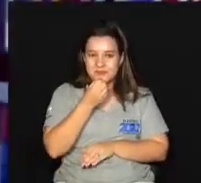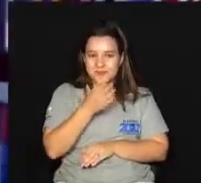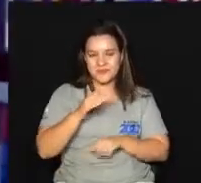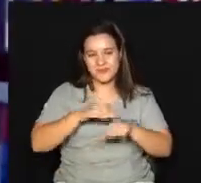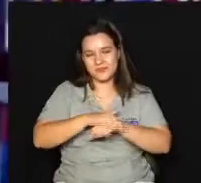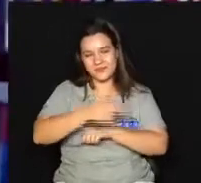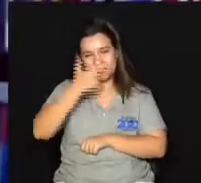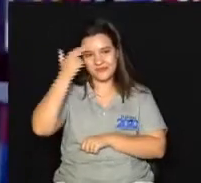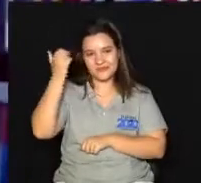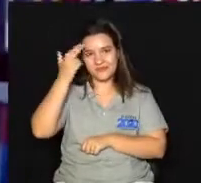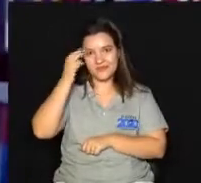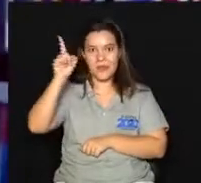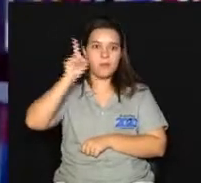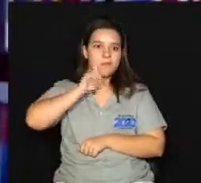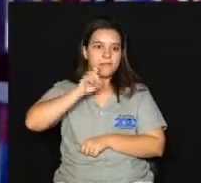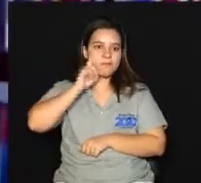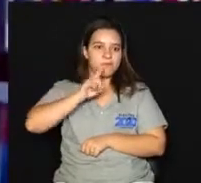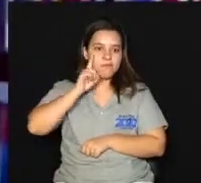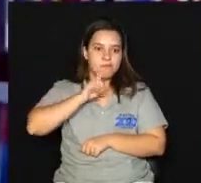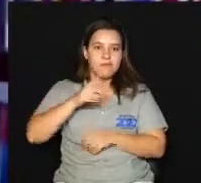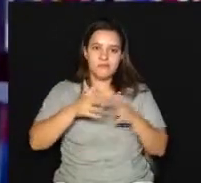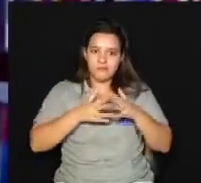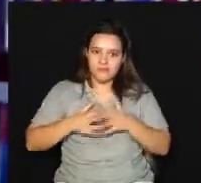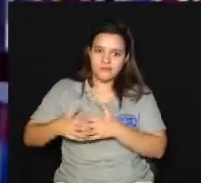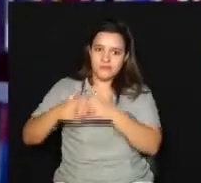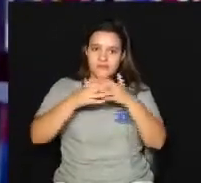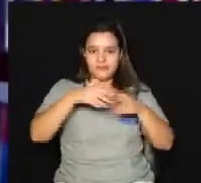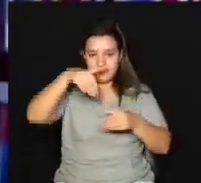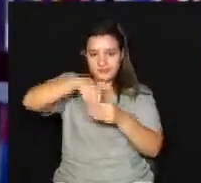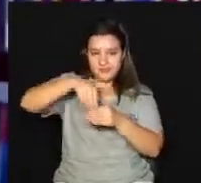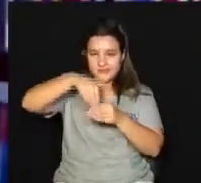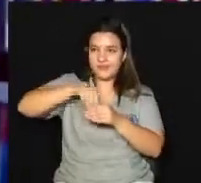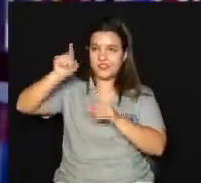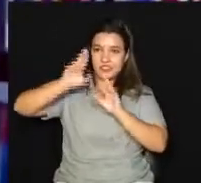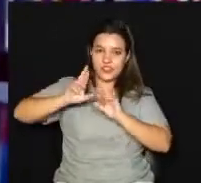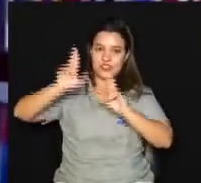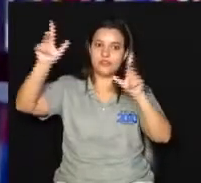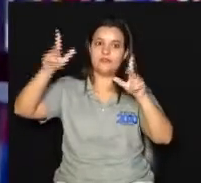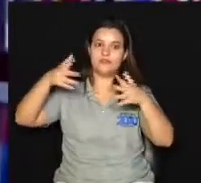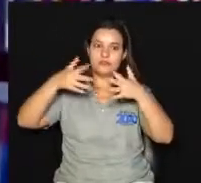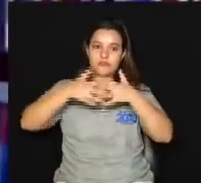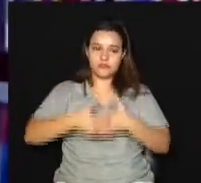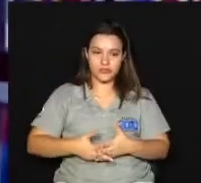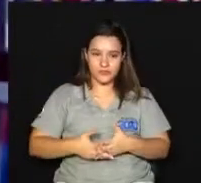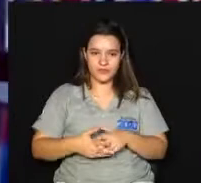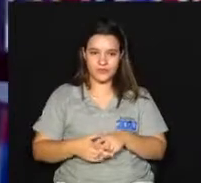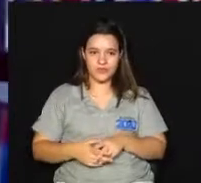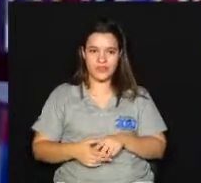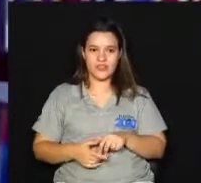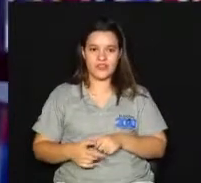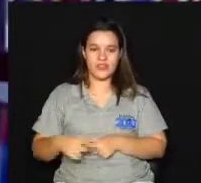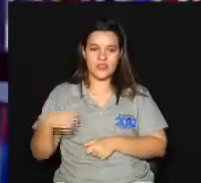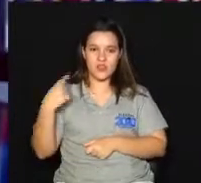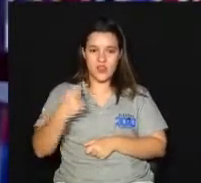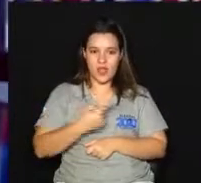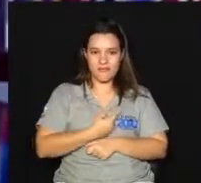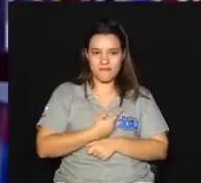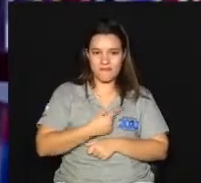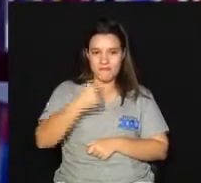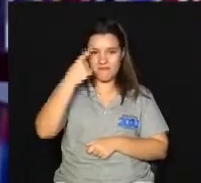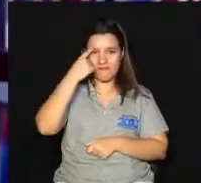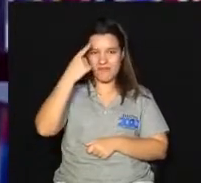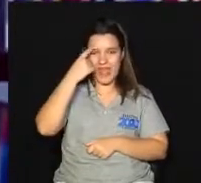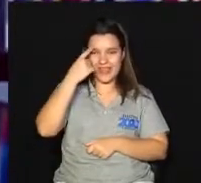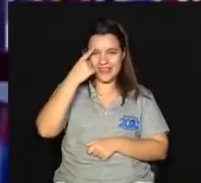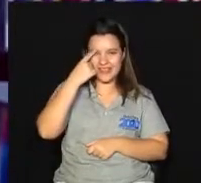a questão norte-americana é complexa, mas serve para derrubar alguns mitos de que